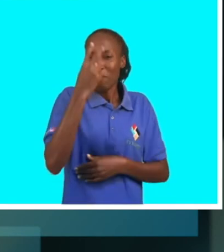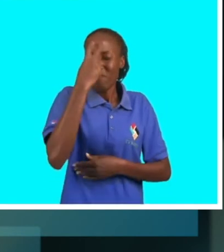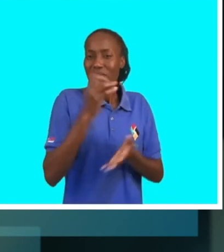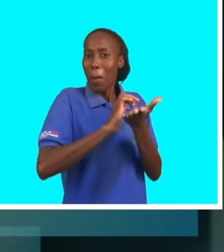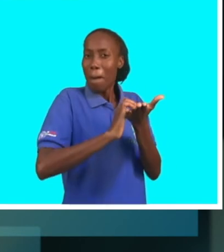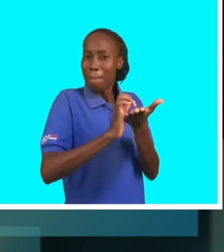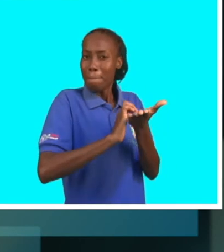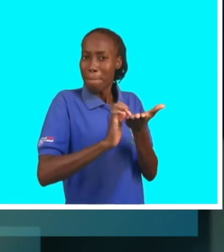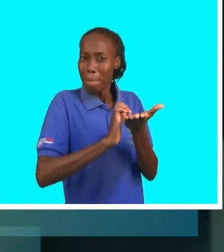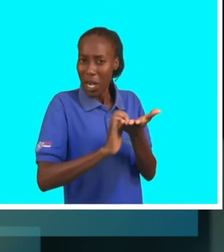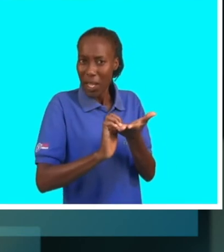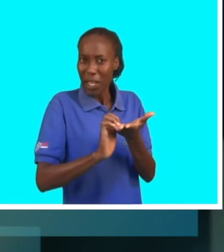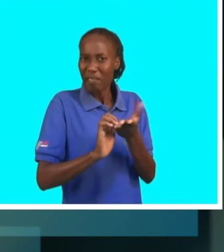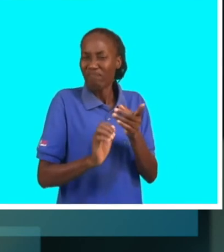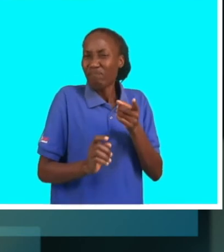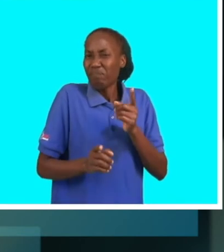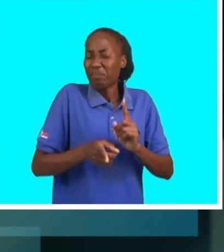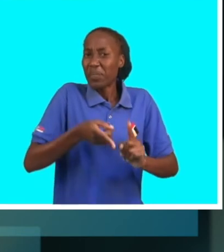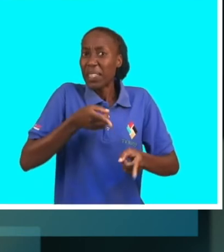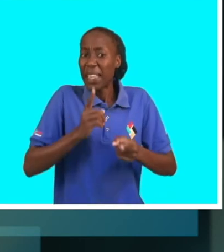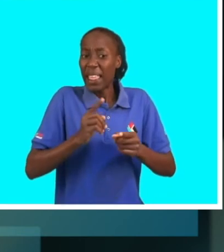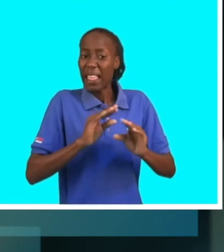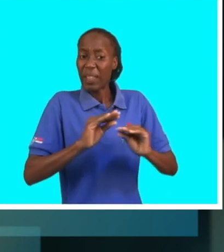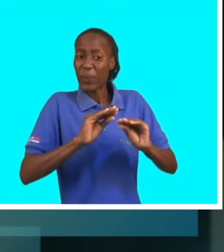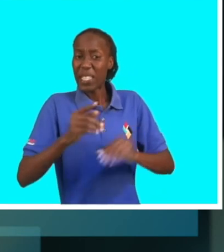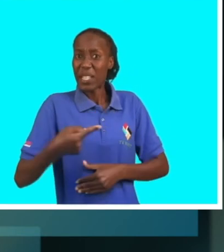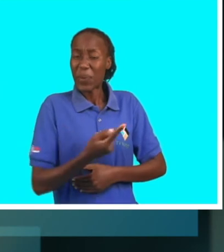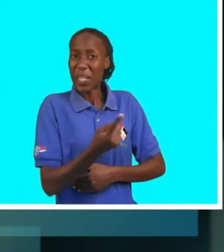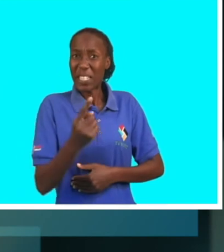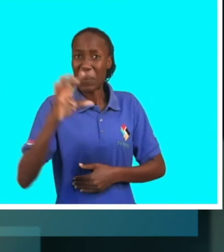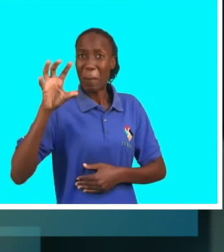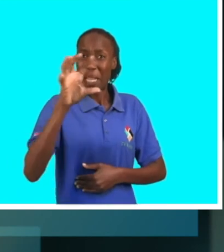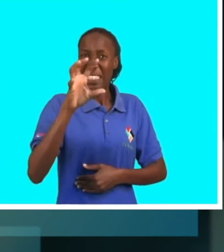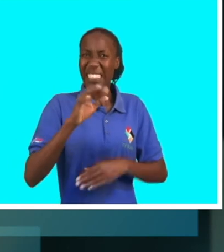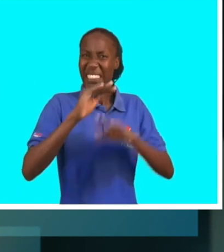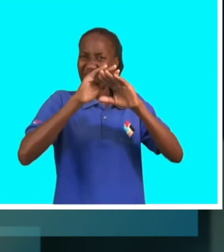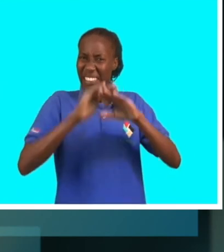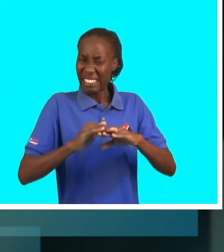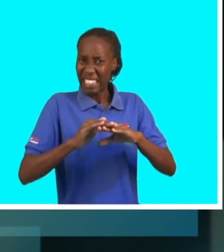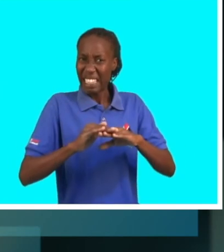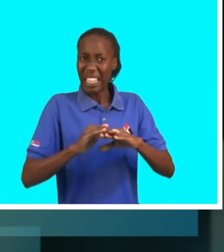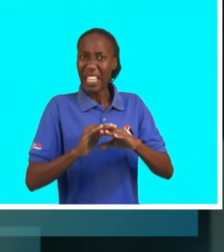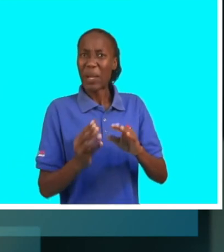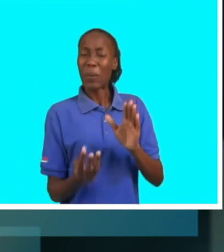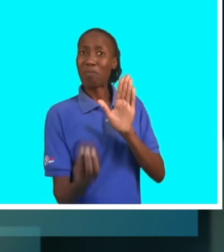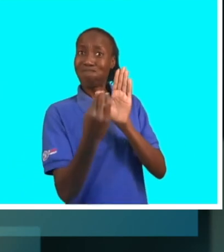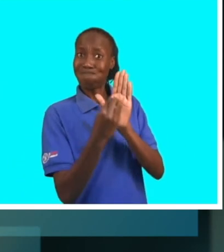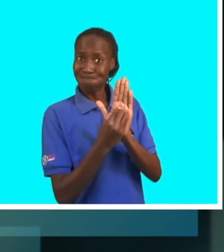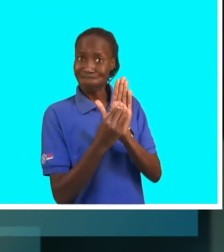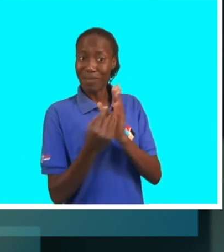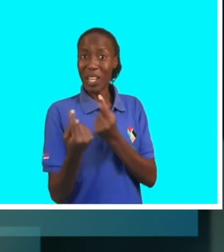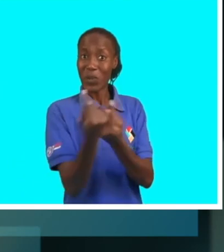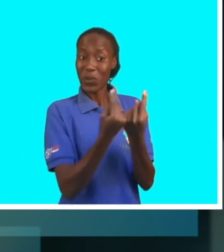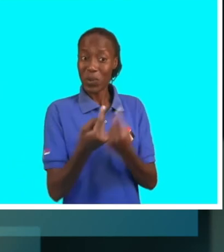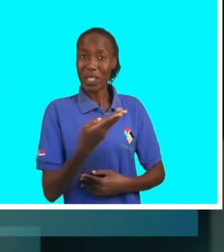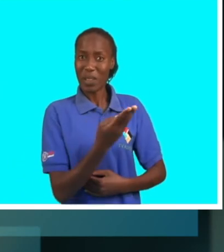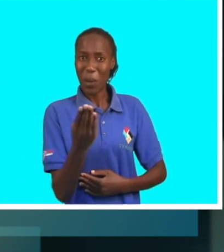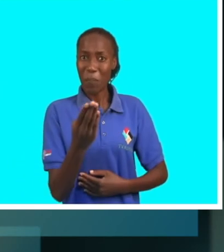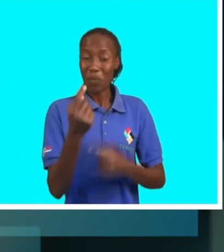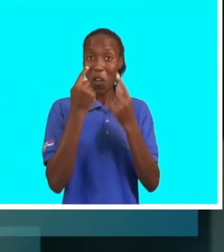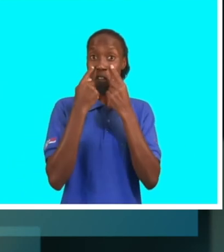braille, será que o ensino do nosso país prevém esta situação? Como é que nota esta